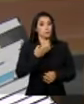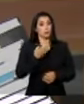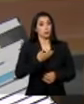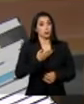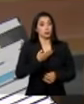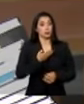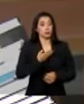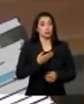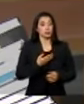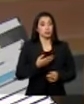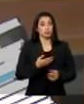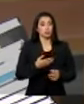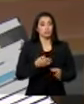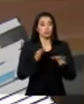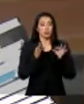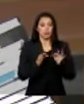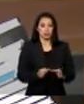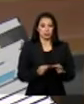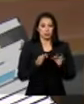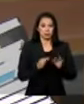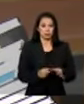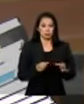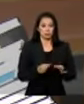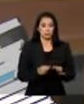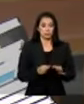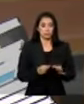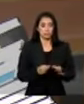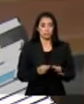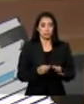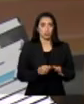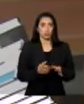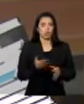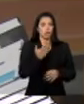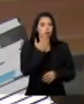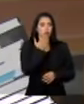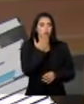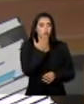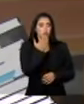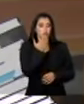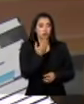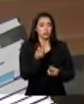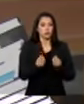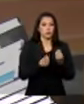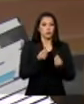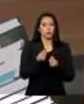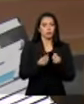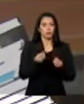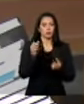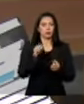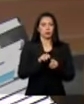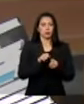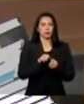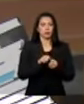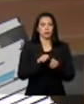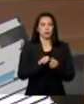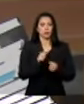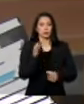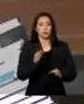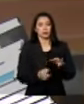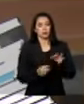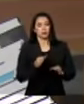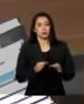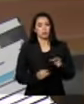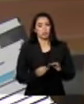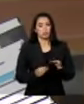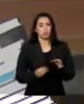correta dosimetria da sanção e a tipicidade da conduta. Alude à